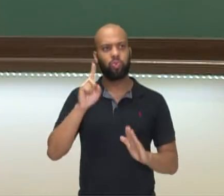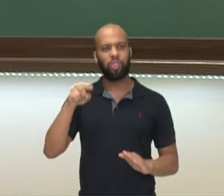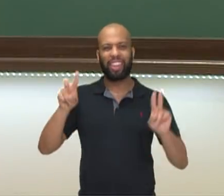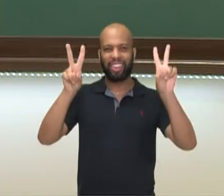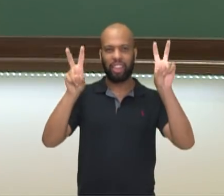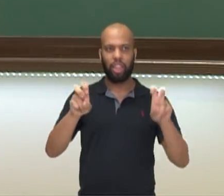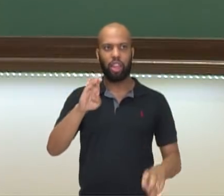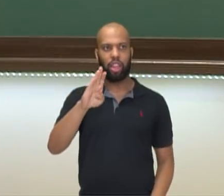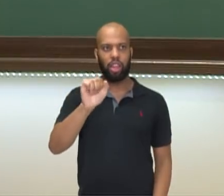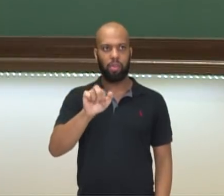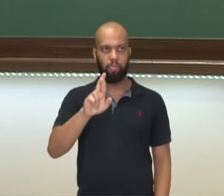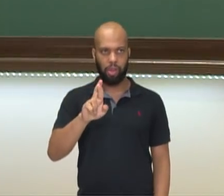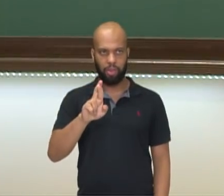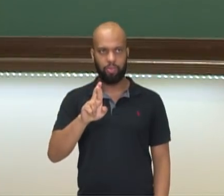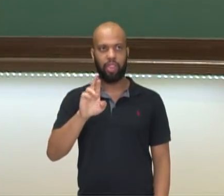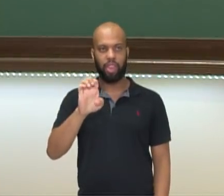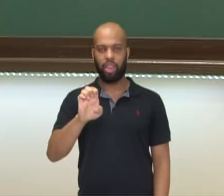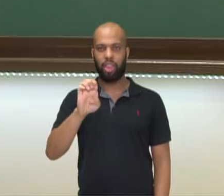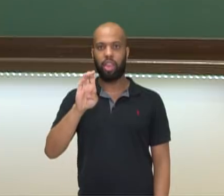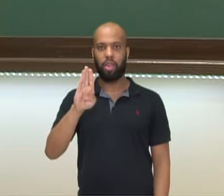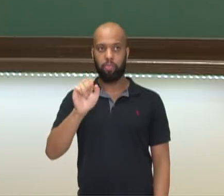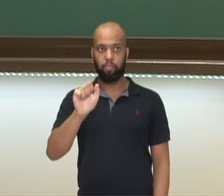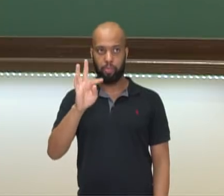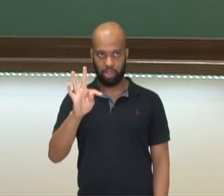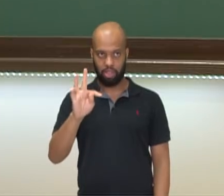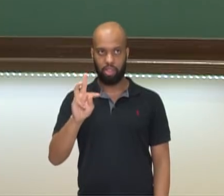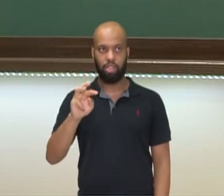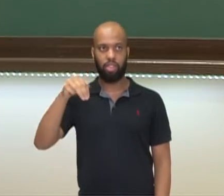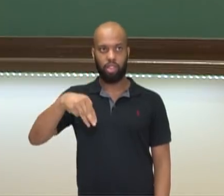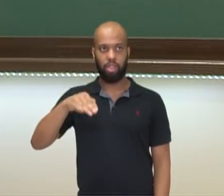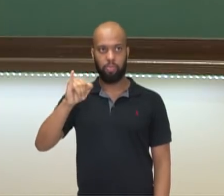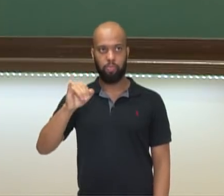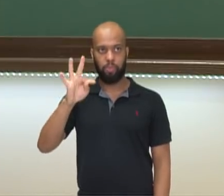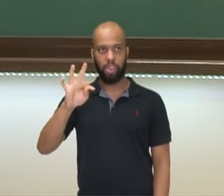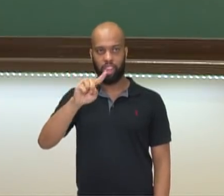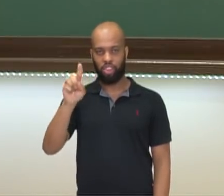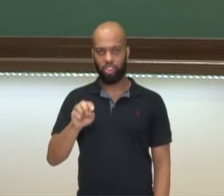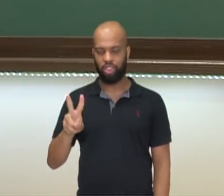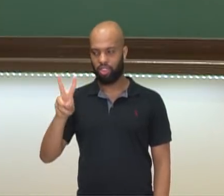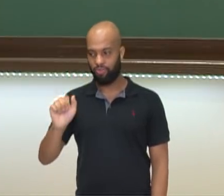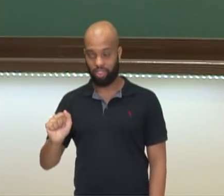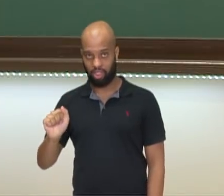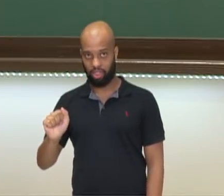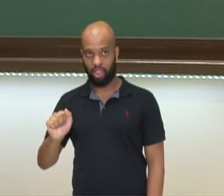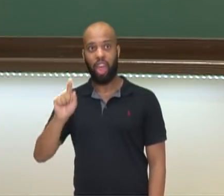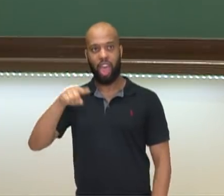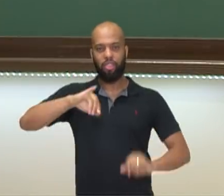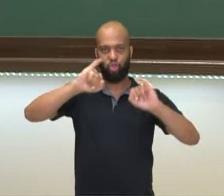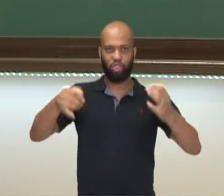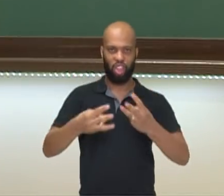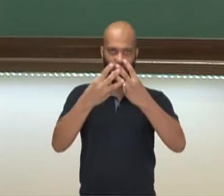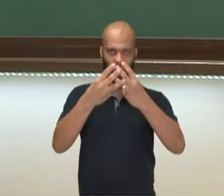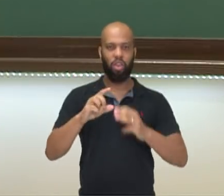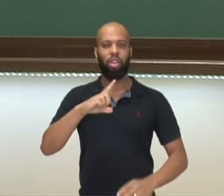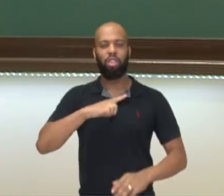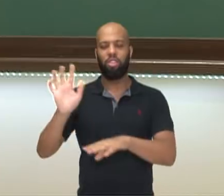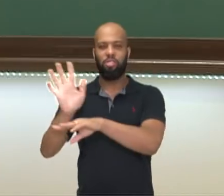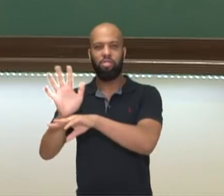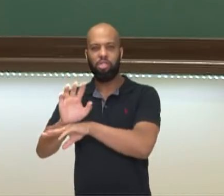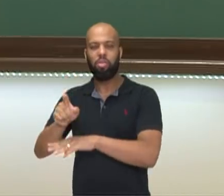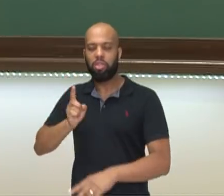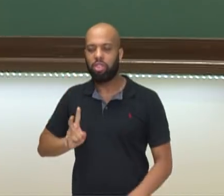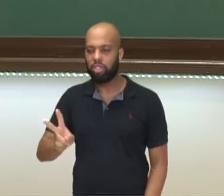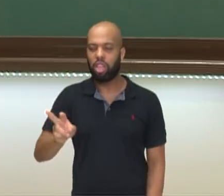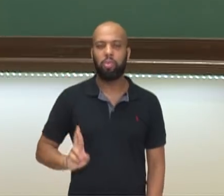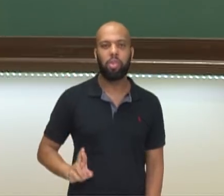rito, mais um ritual, e agora falando do judaísmo. Inclusive em muitos filmes que a gente assiste, aí Hollywood sempre